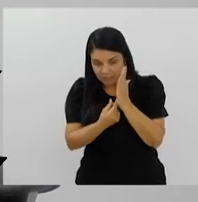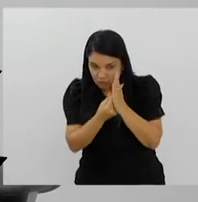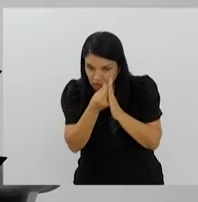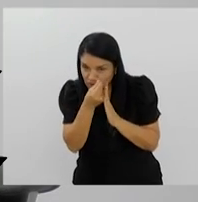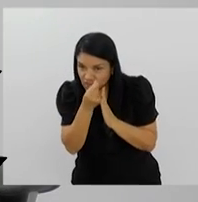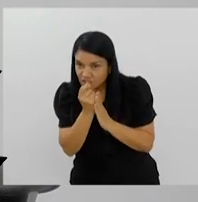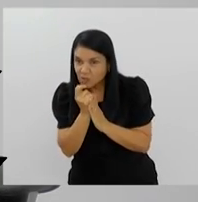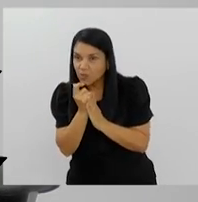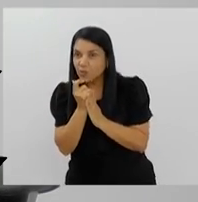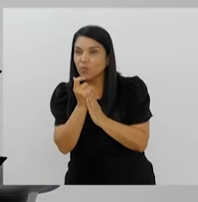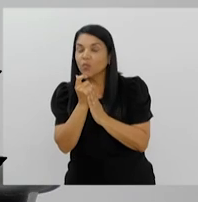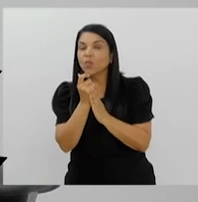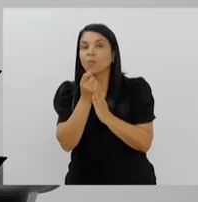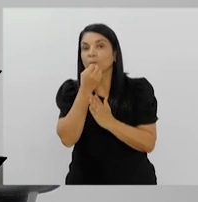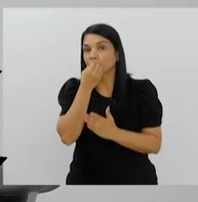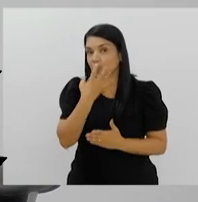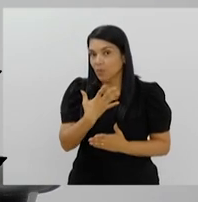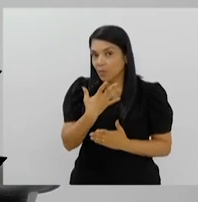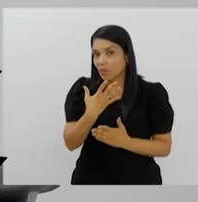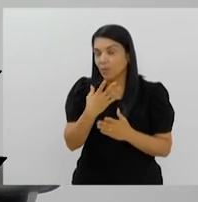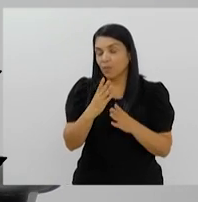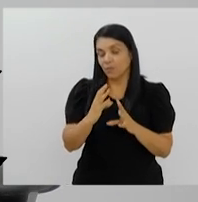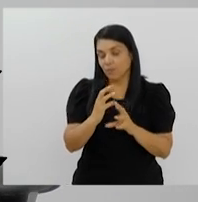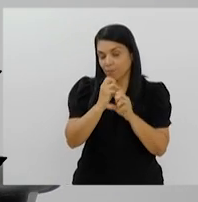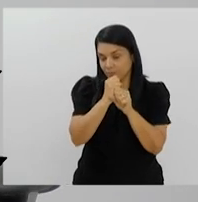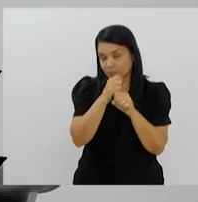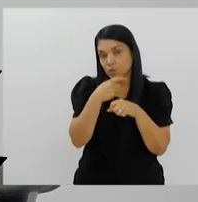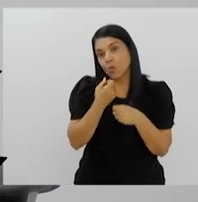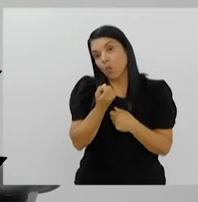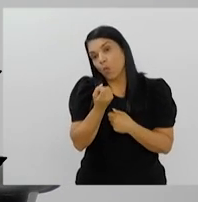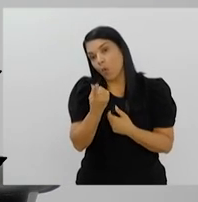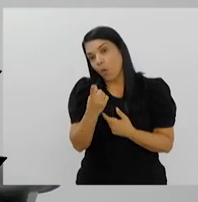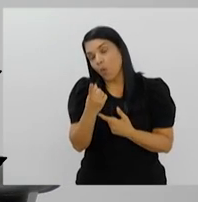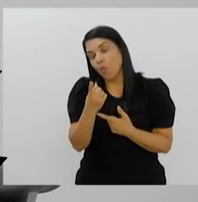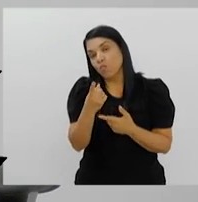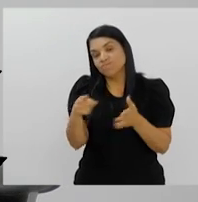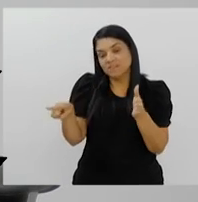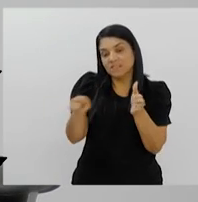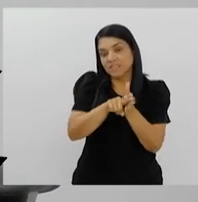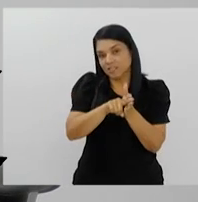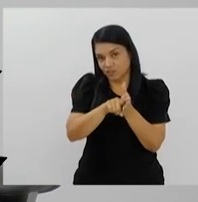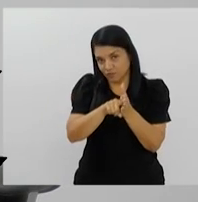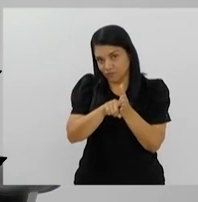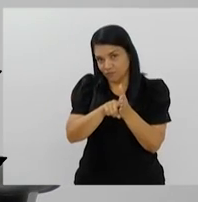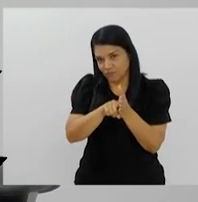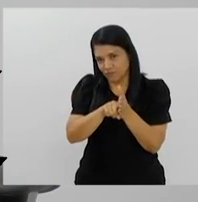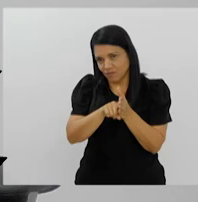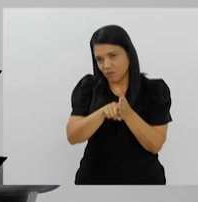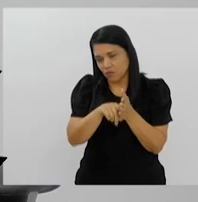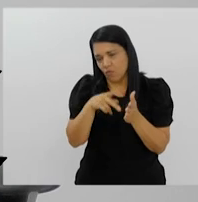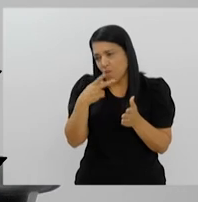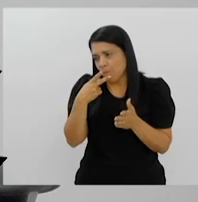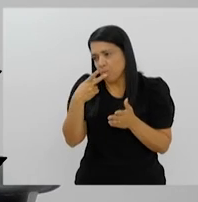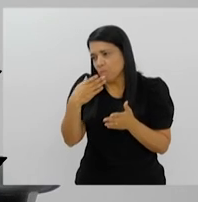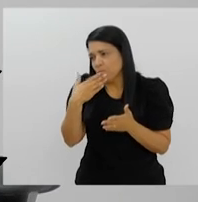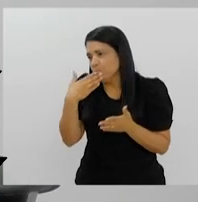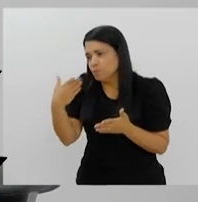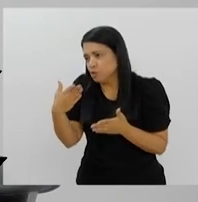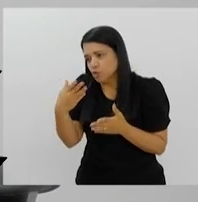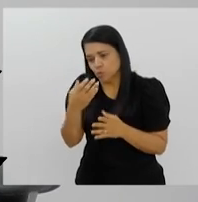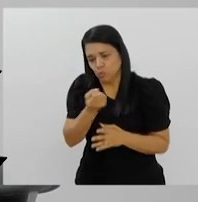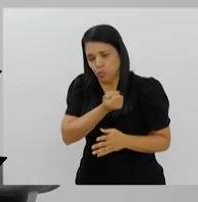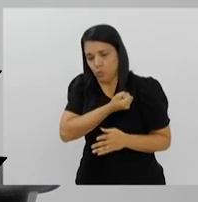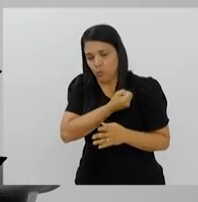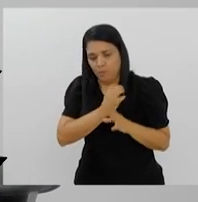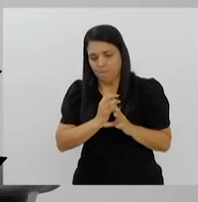financeira saudável ou se está no vermelho não tô pedindo que o senhor diga os números exatos até poderia porque o Senhor é